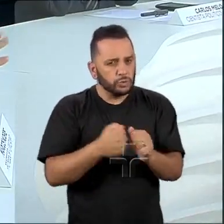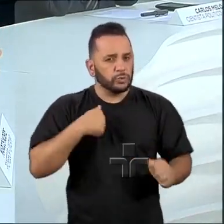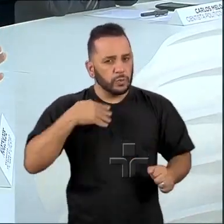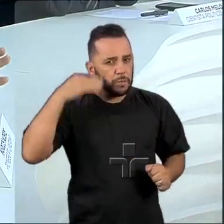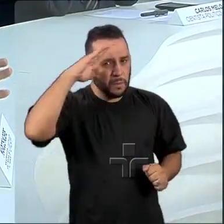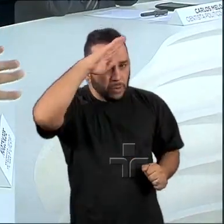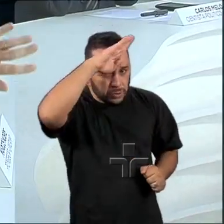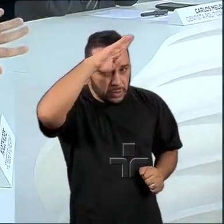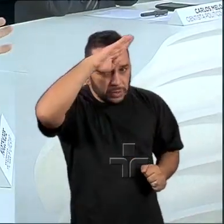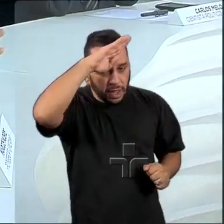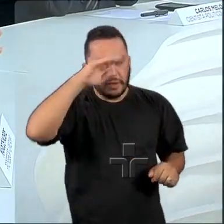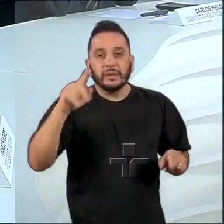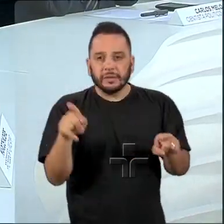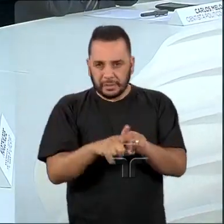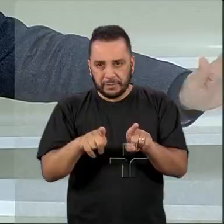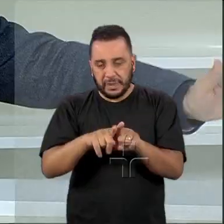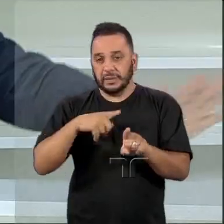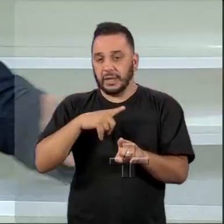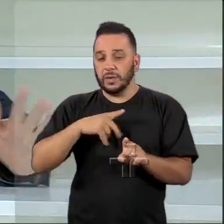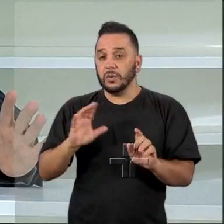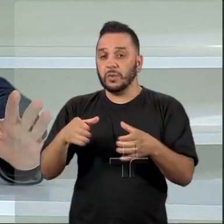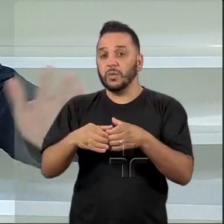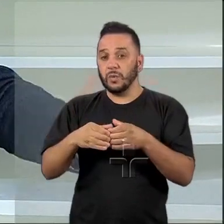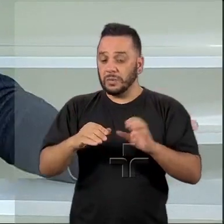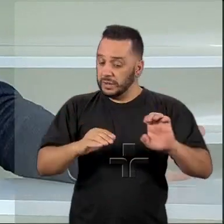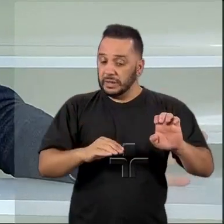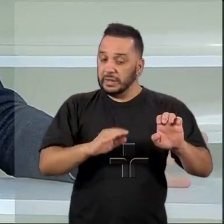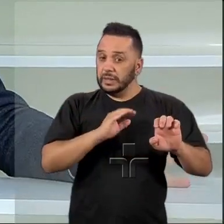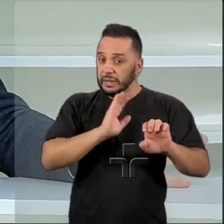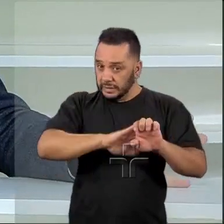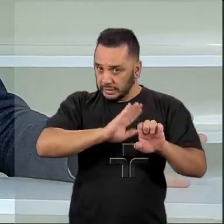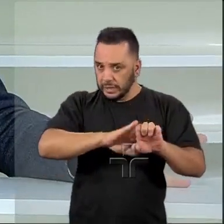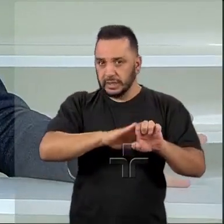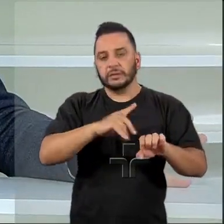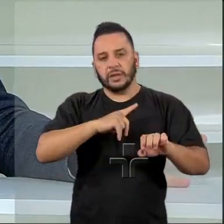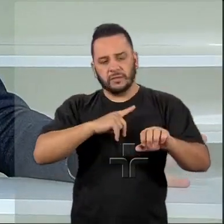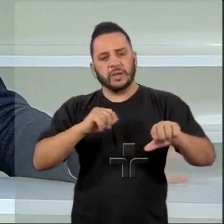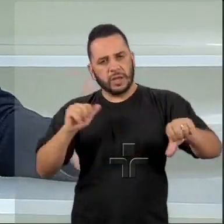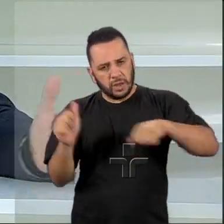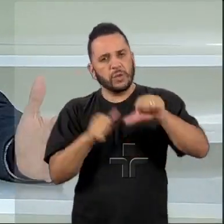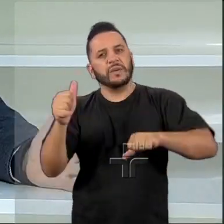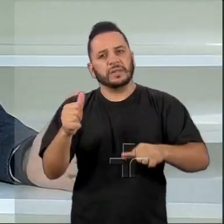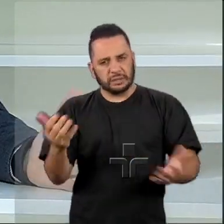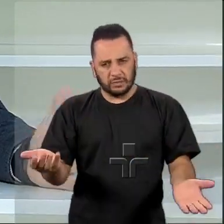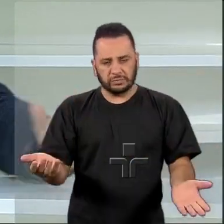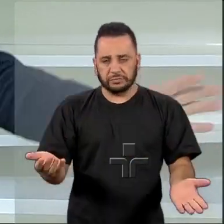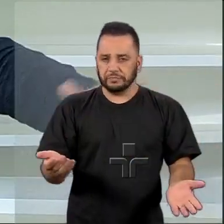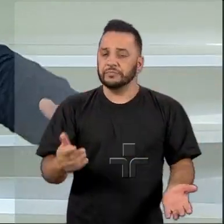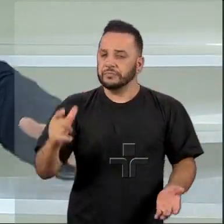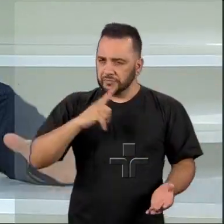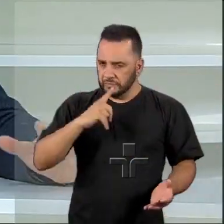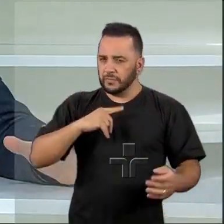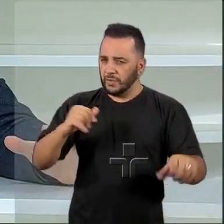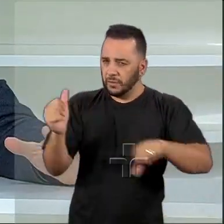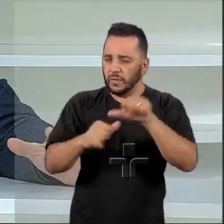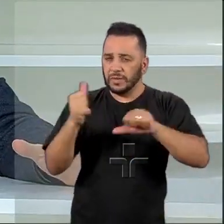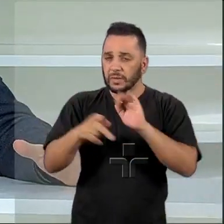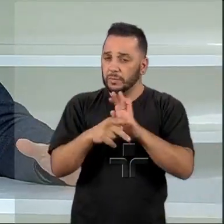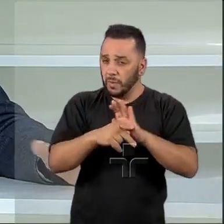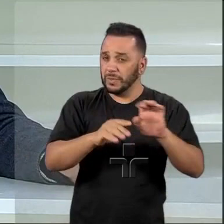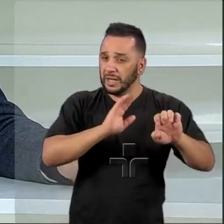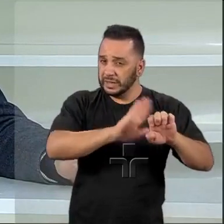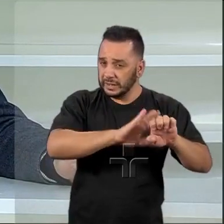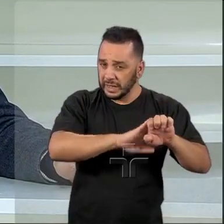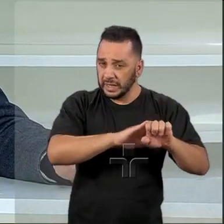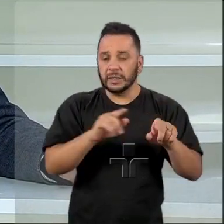parte, vamos dizer, de uma esquerda que também renovou, porque teve essa renovação. Né? Então, você tem essa renovação pela esquerda e você tem